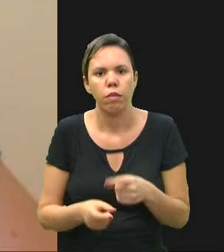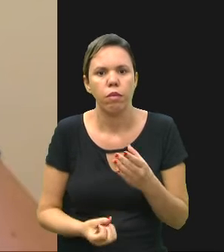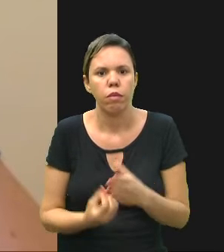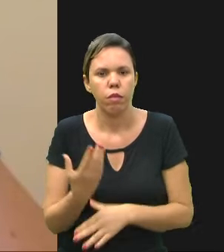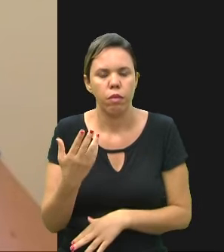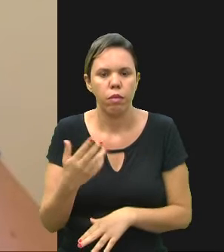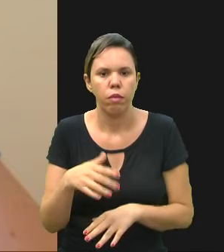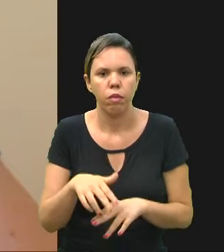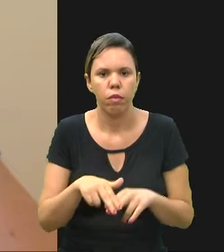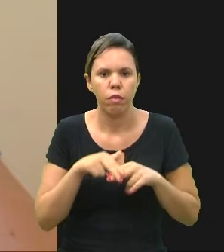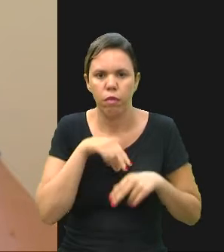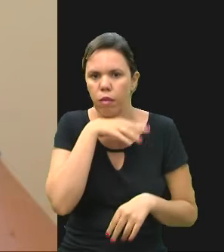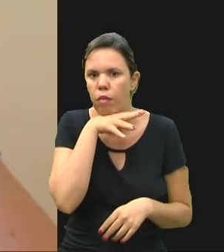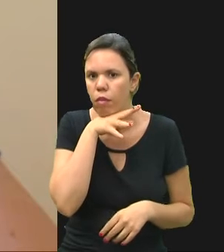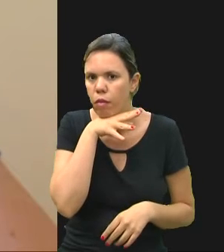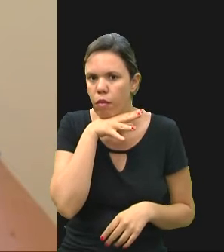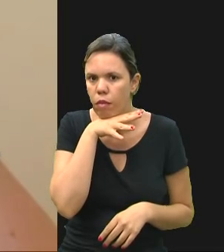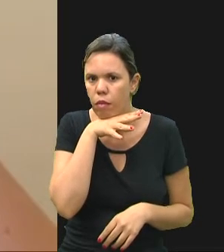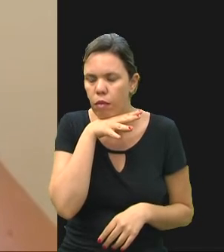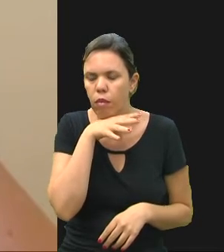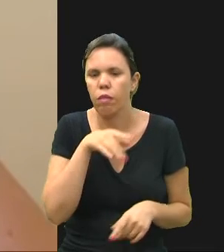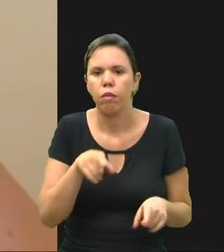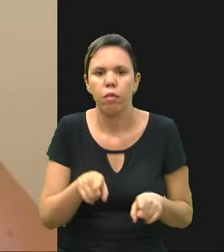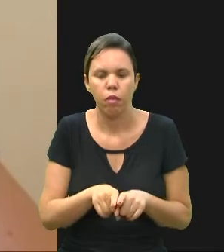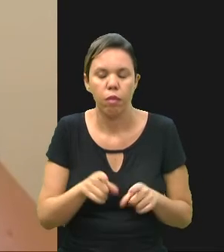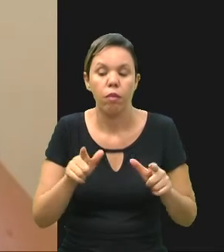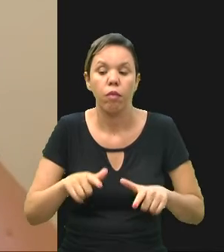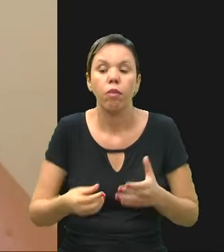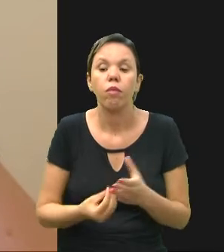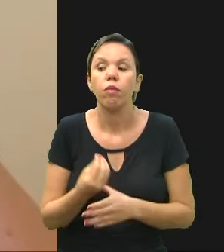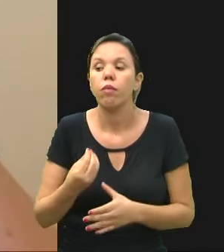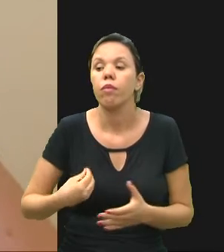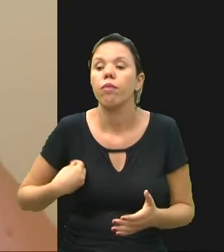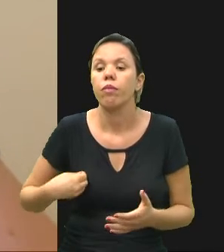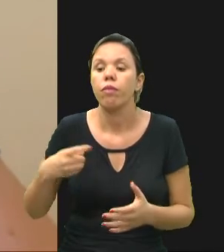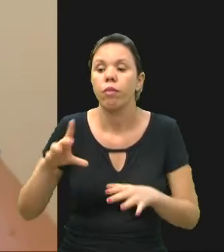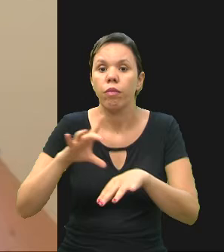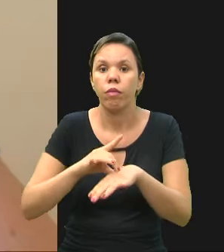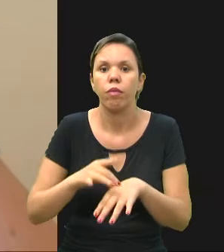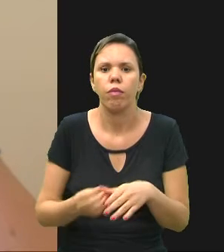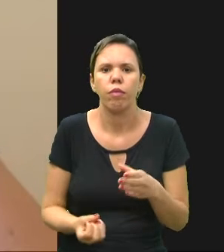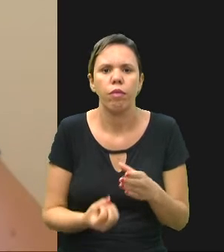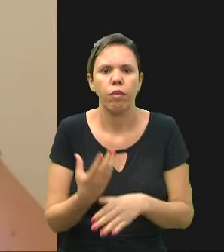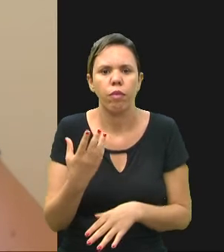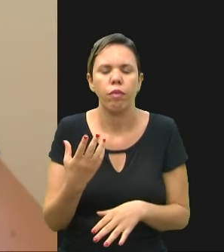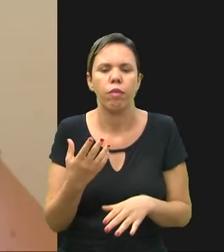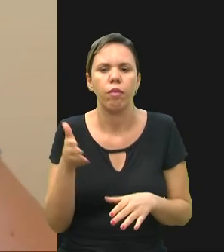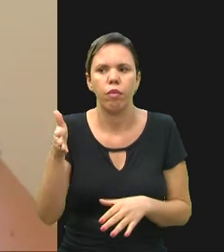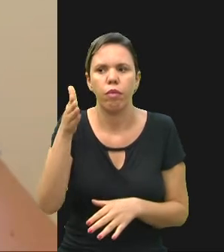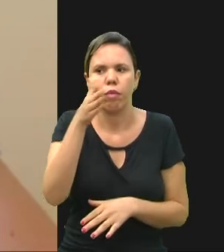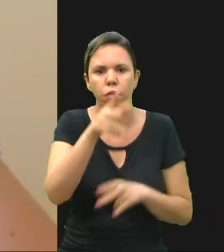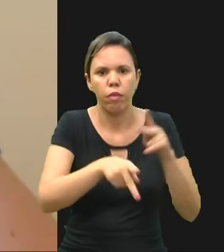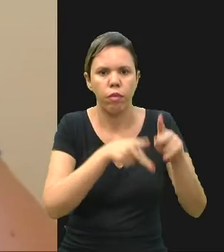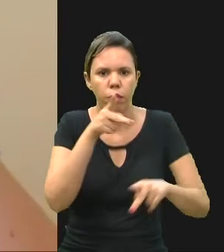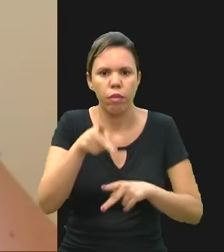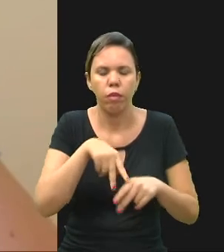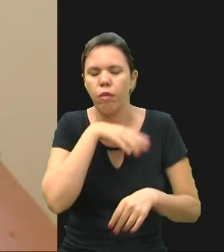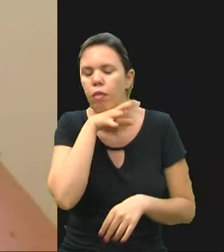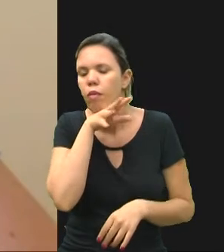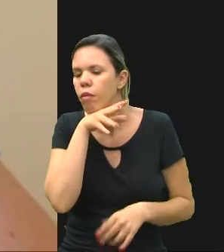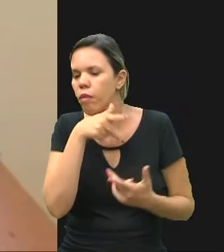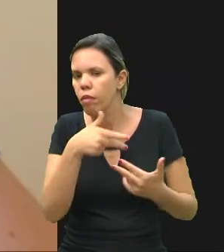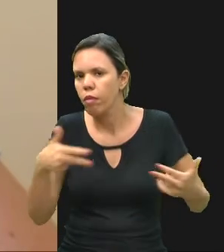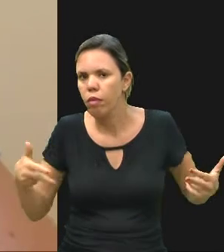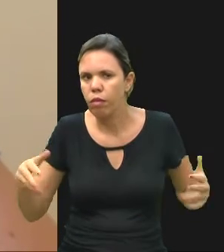de ocorrência dos animais, e onde estão também essas doenças, né, que ali, né, circulam entre essas populações de